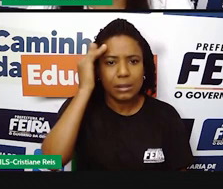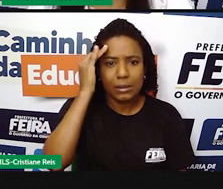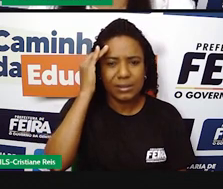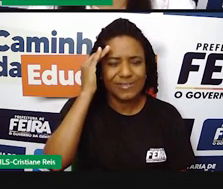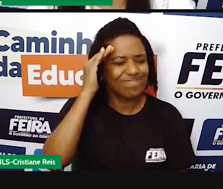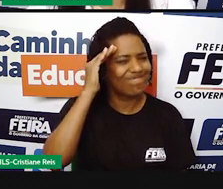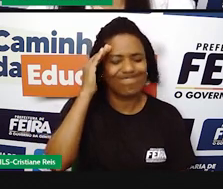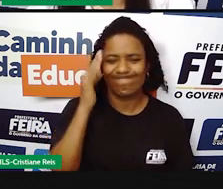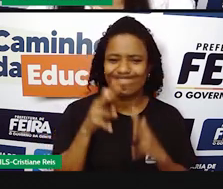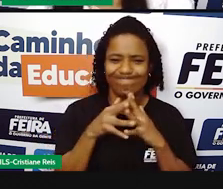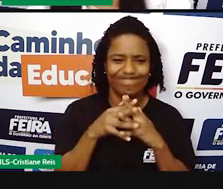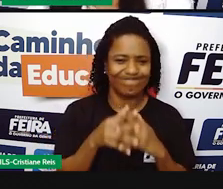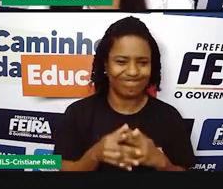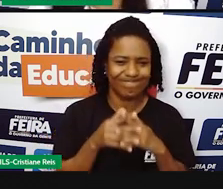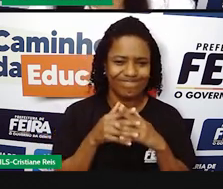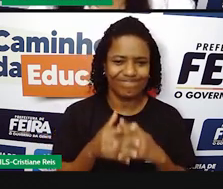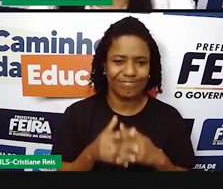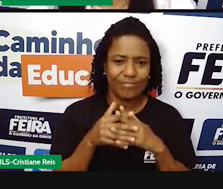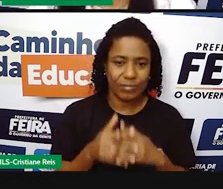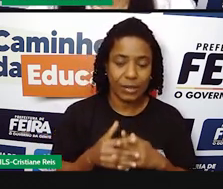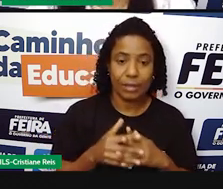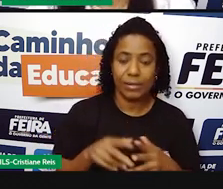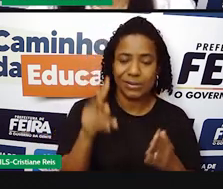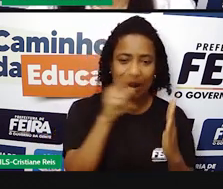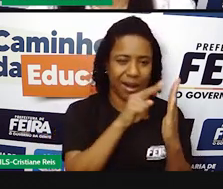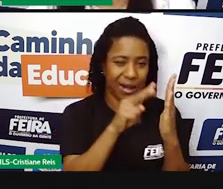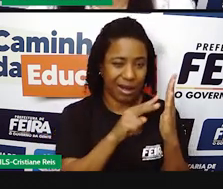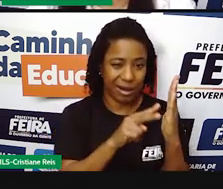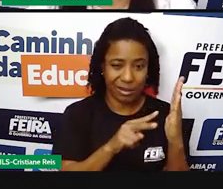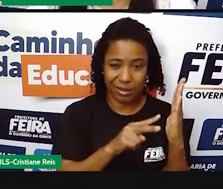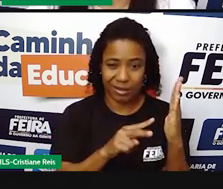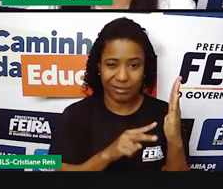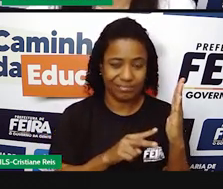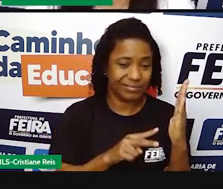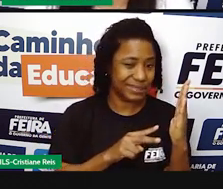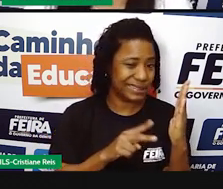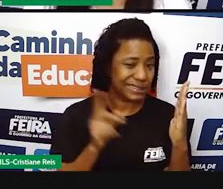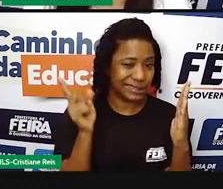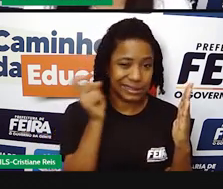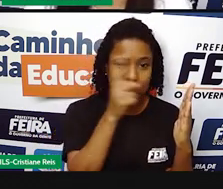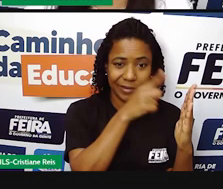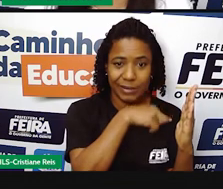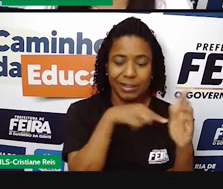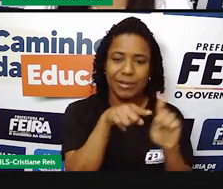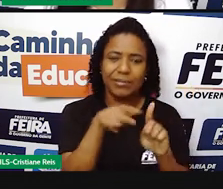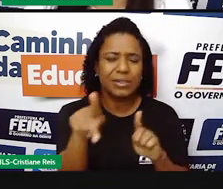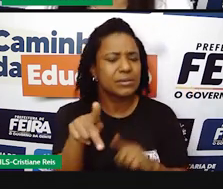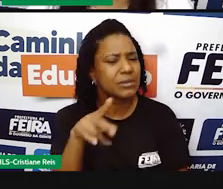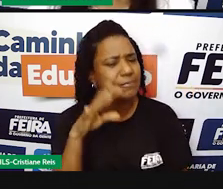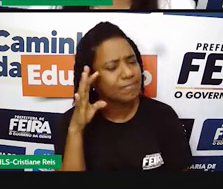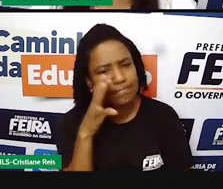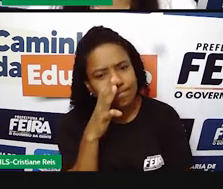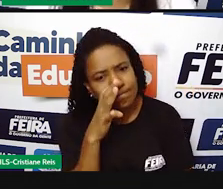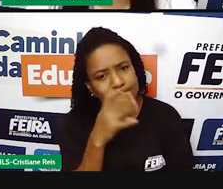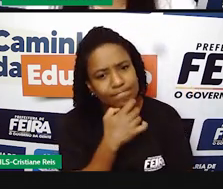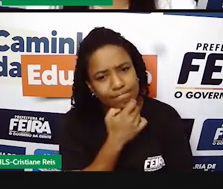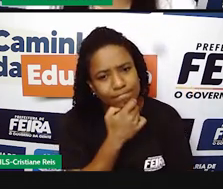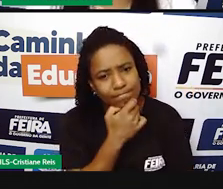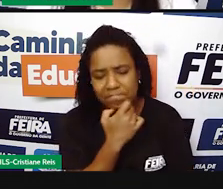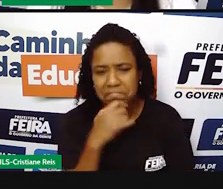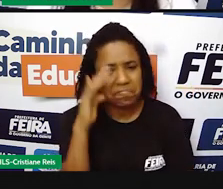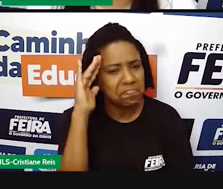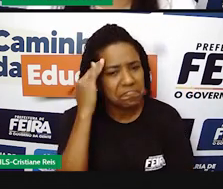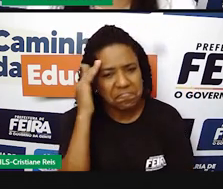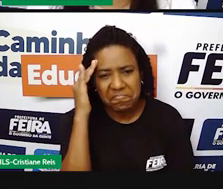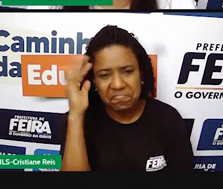está lendo quanto para quem está ouvindo, né? A pontuação ela vai ser aí algo muito, muito